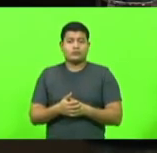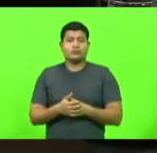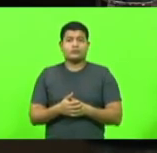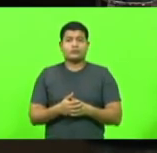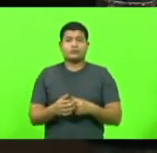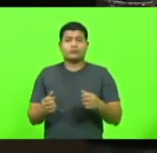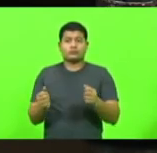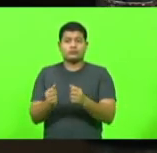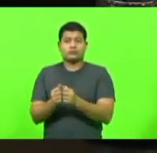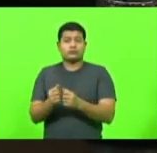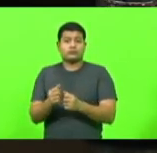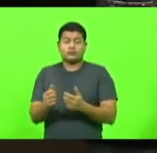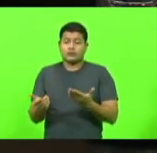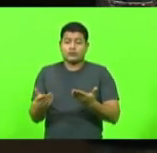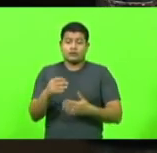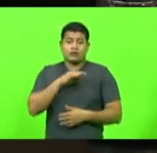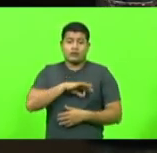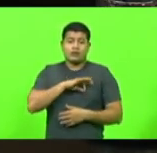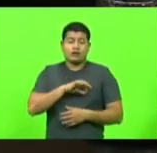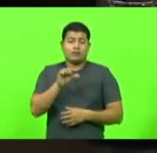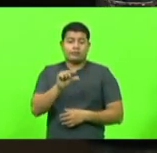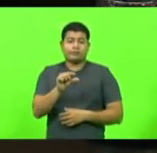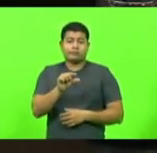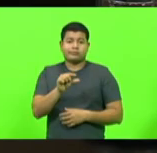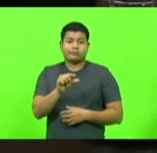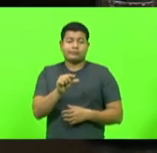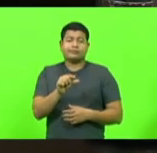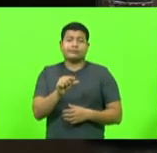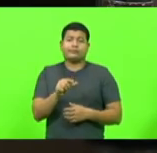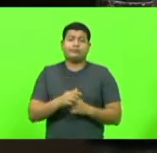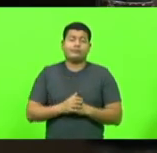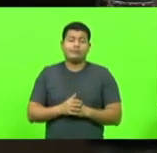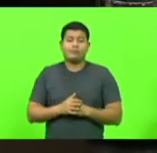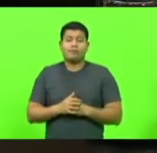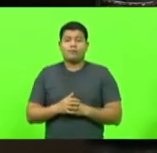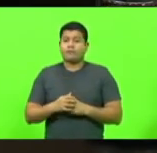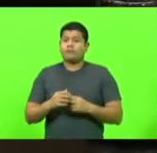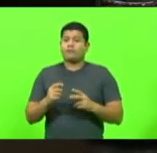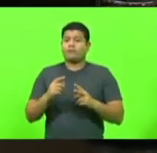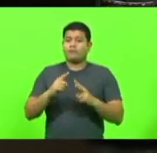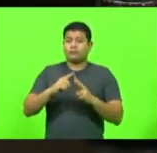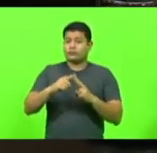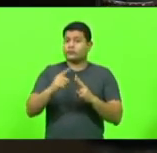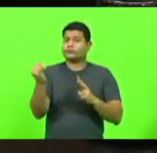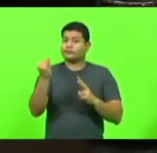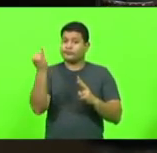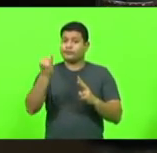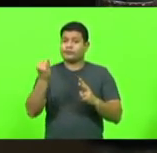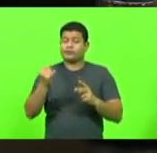baixa remuneração. Então, é importante trabalharmos esses dois tópicos.